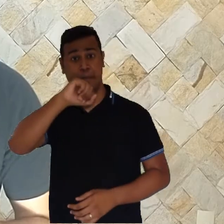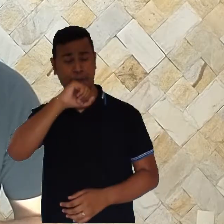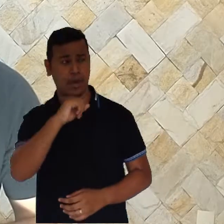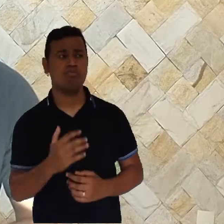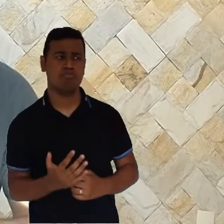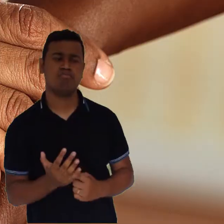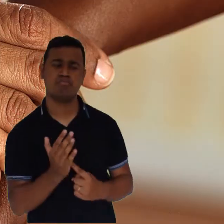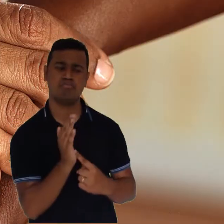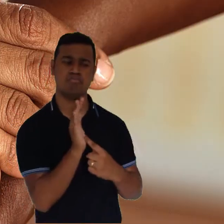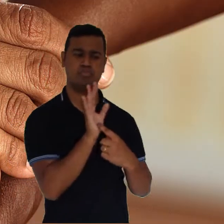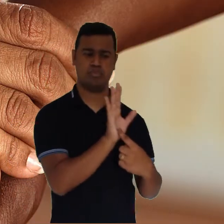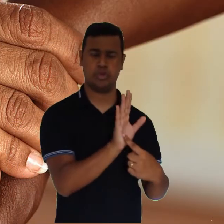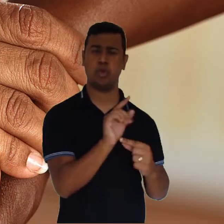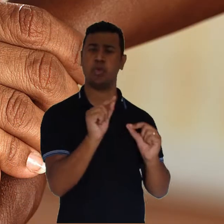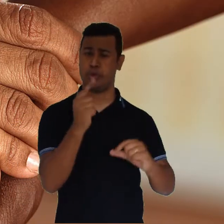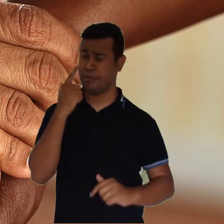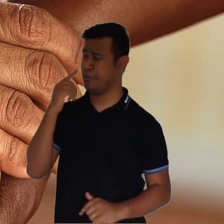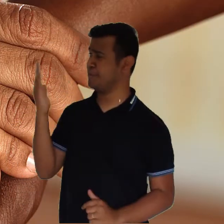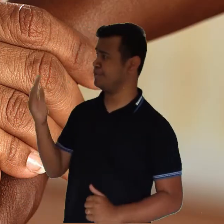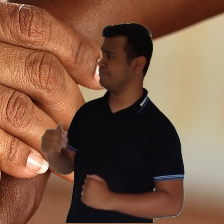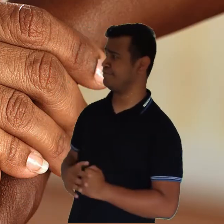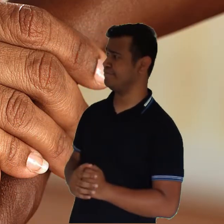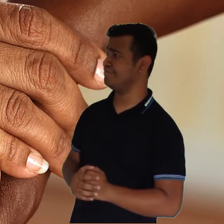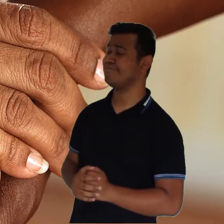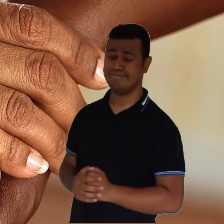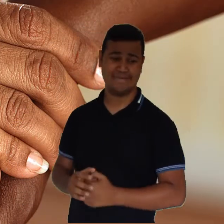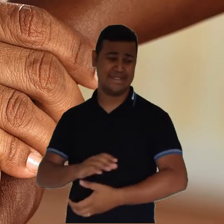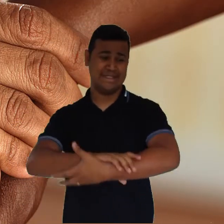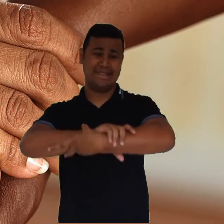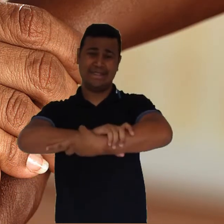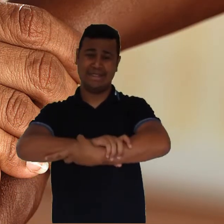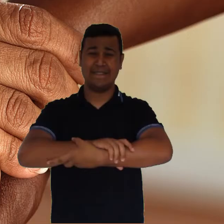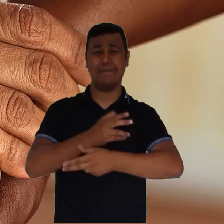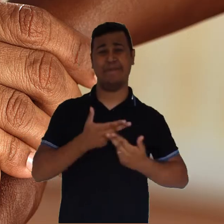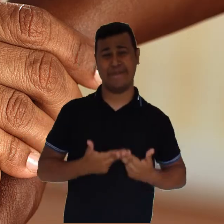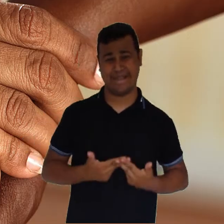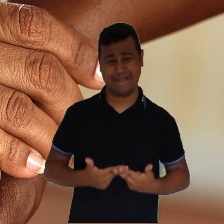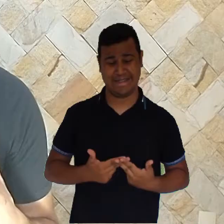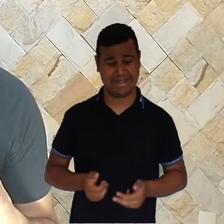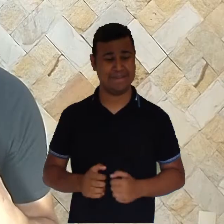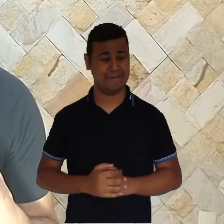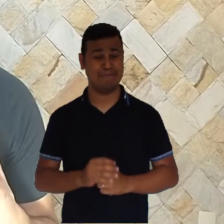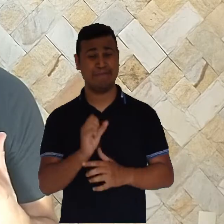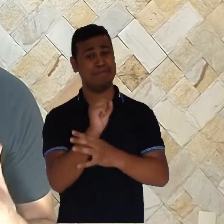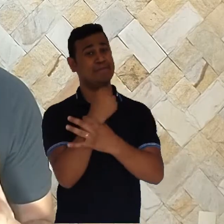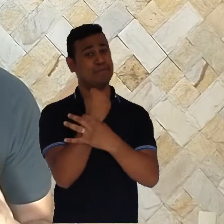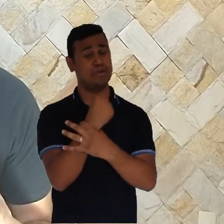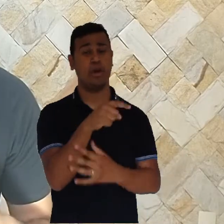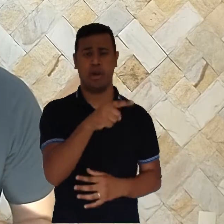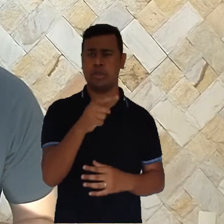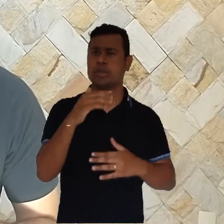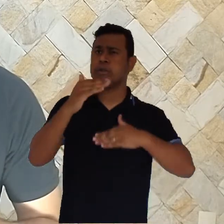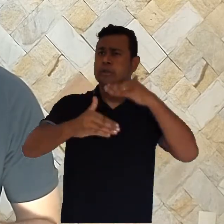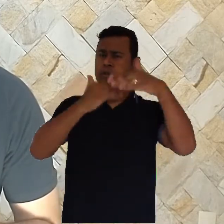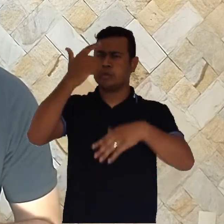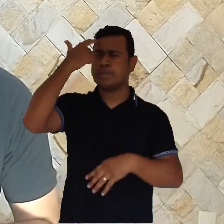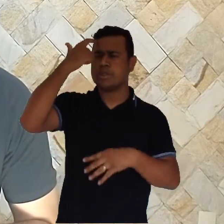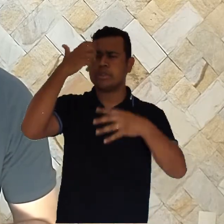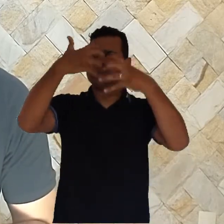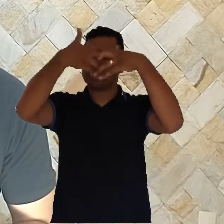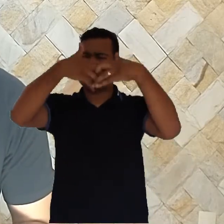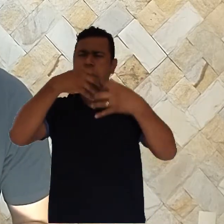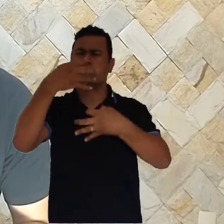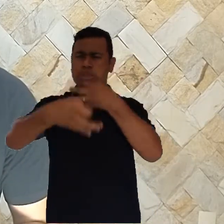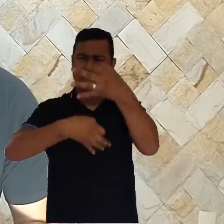que apresentem segurança e paciência, proporcionando um diálogo onde eles desenvolvam o pensamento crítico e consigam